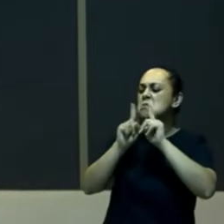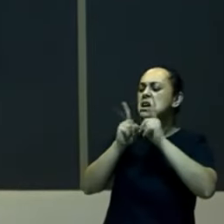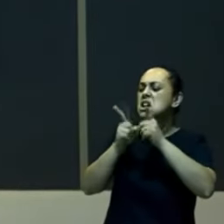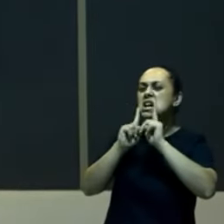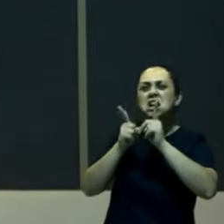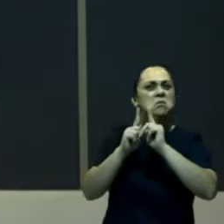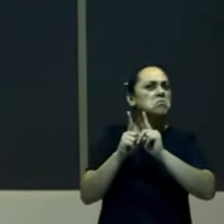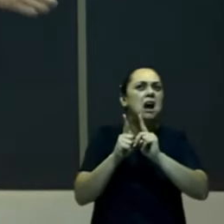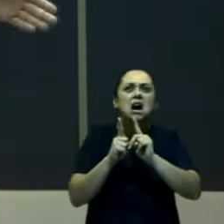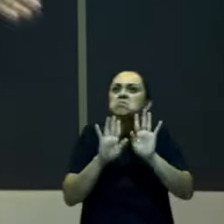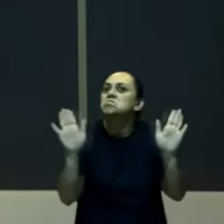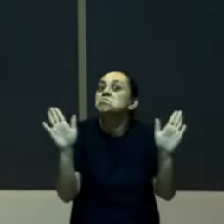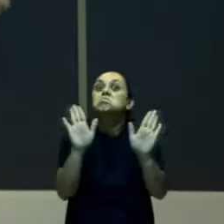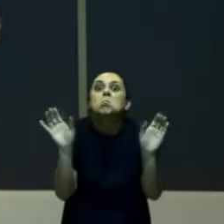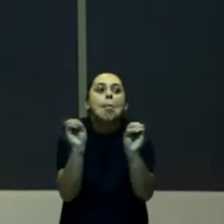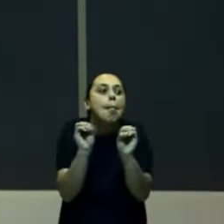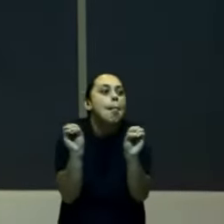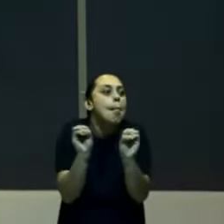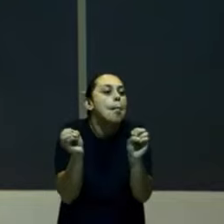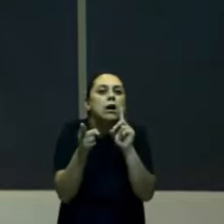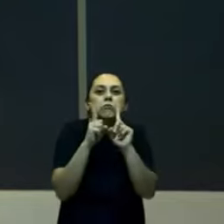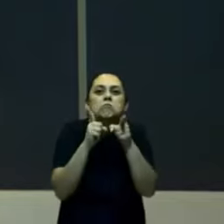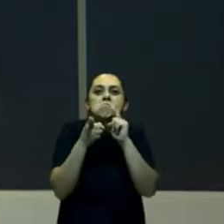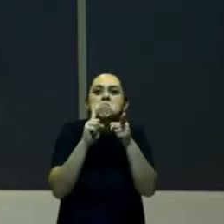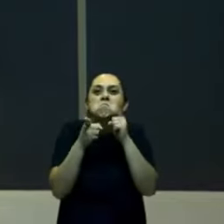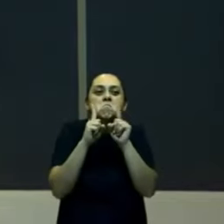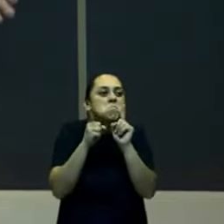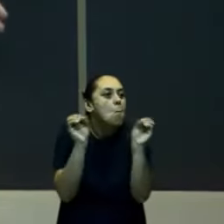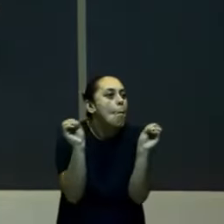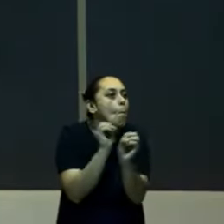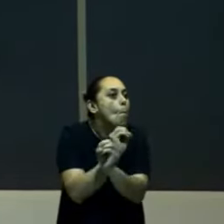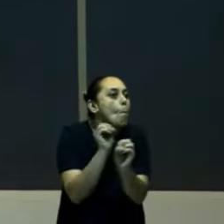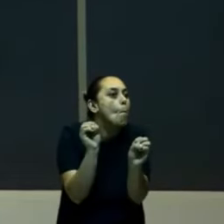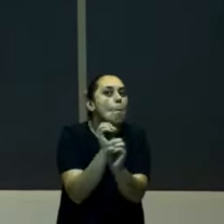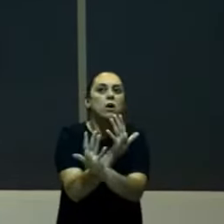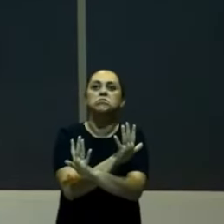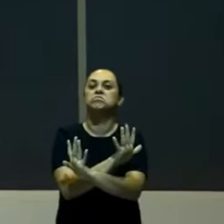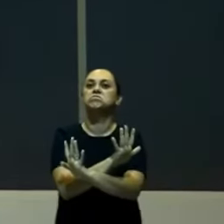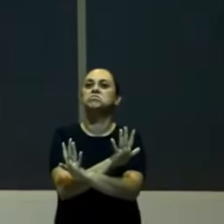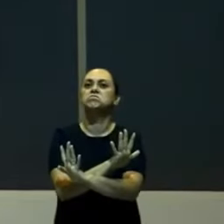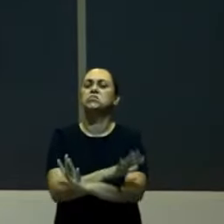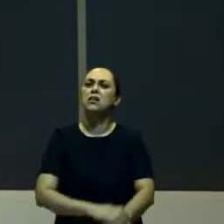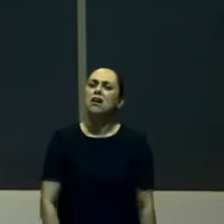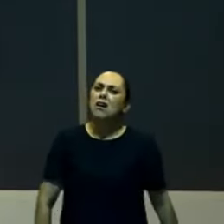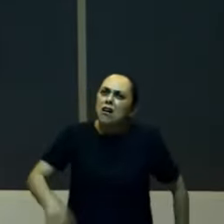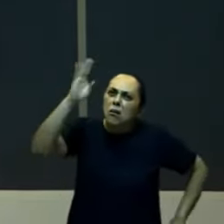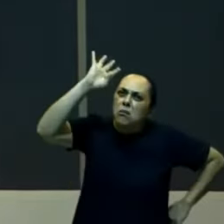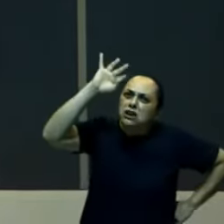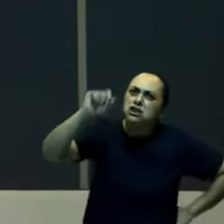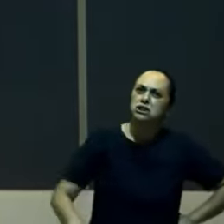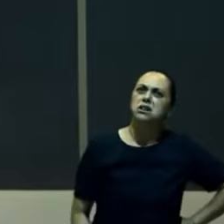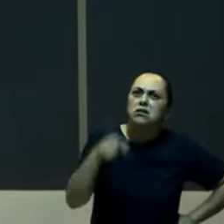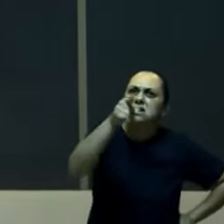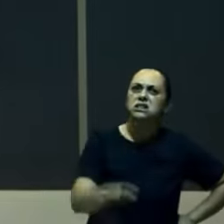reclamaríamos, peraí, eu estou pregando Jesus numa praça, me prendem, batem em mim, me